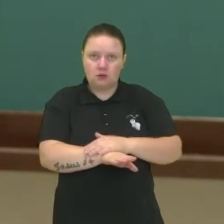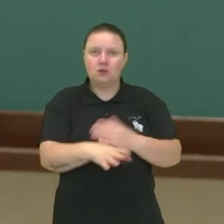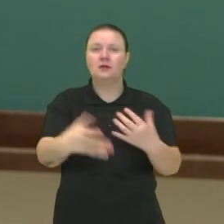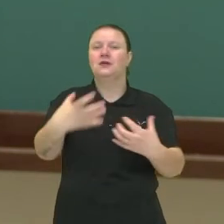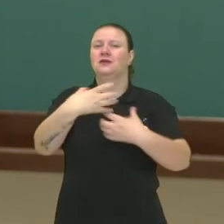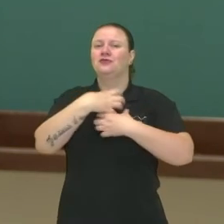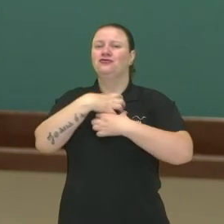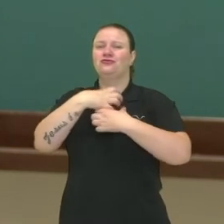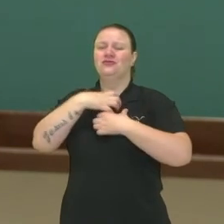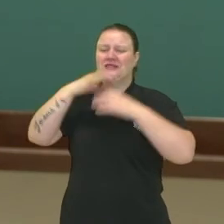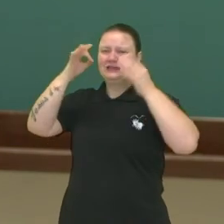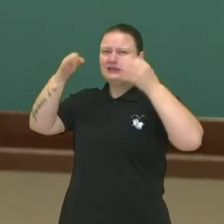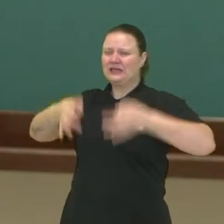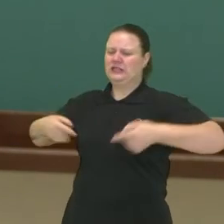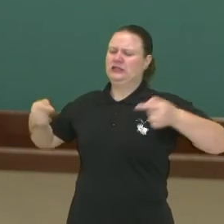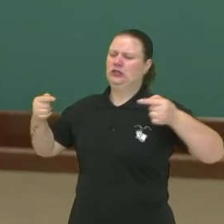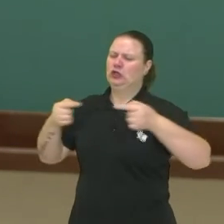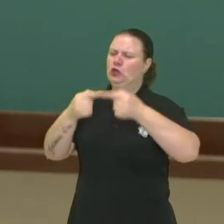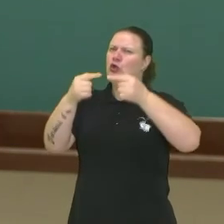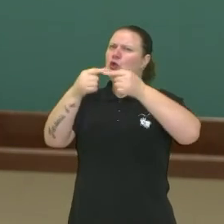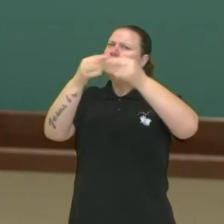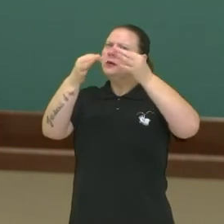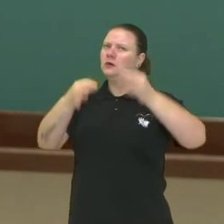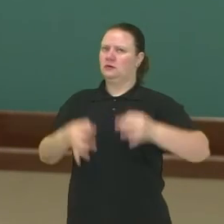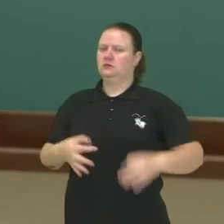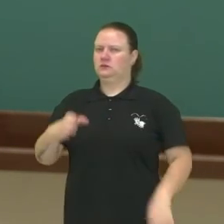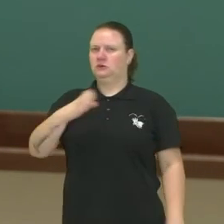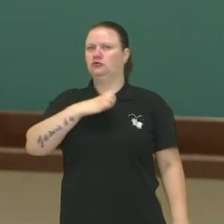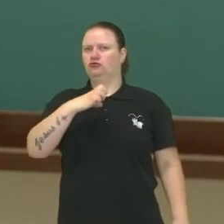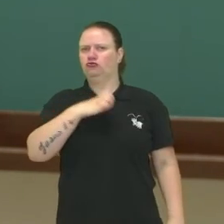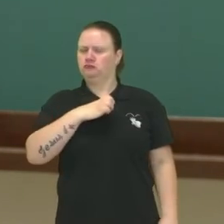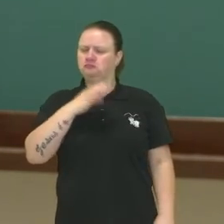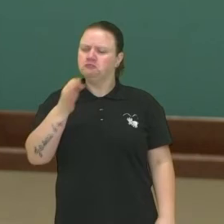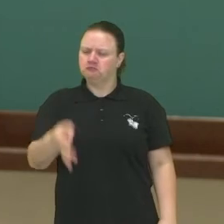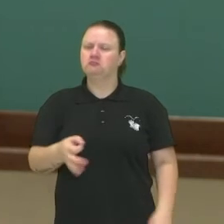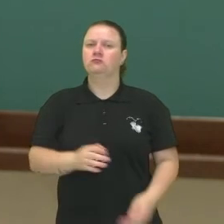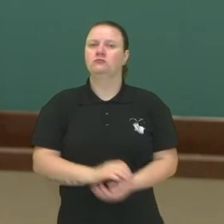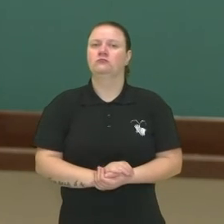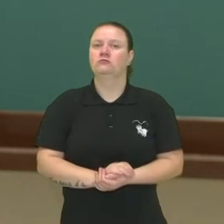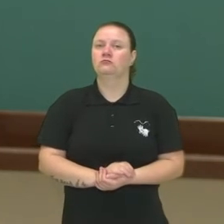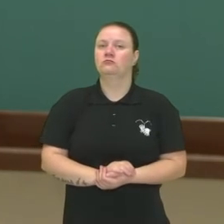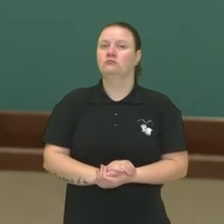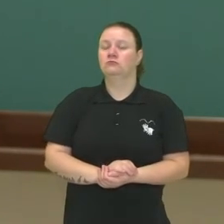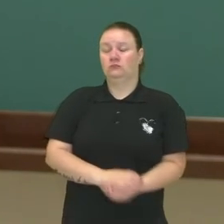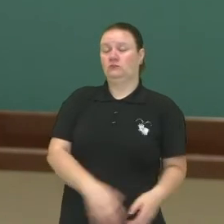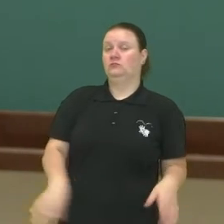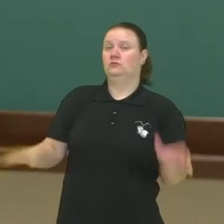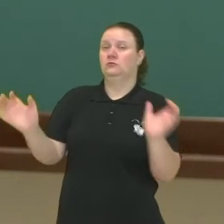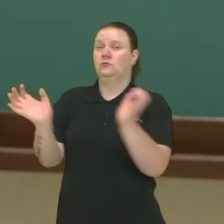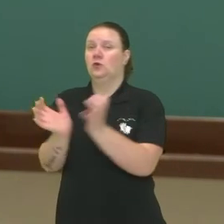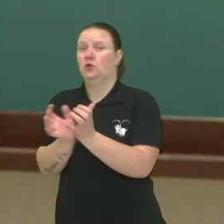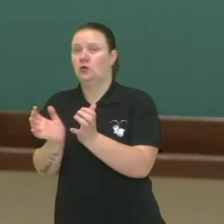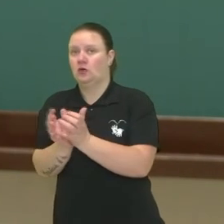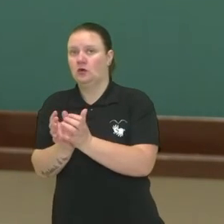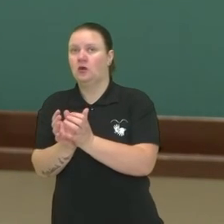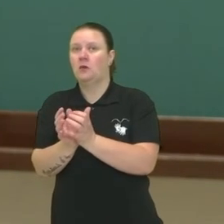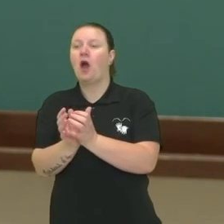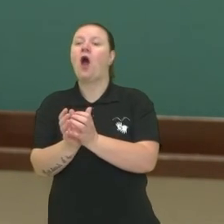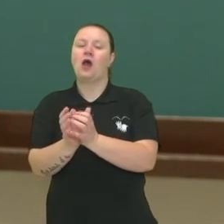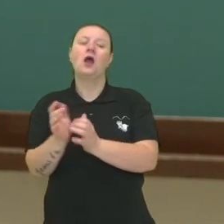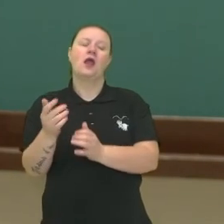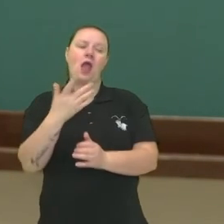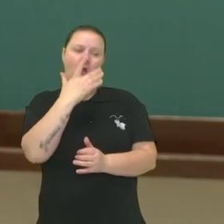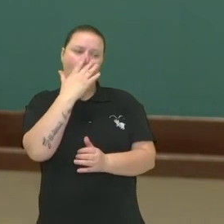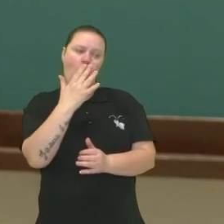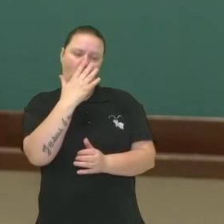mais ética a tomar? Então, o que nós vamos fazer agora? Um grupo defenderá que ficar com a